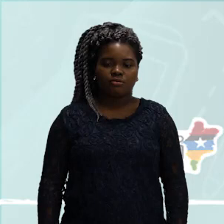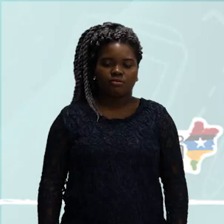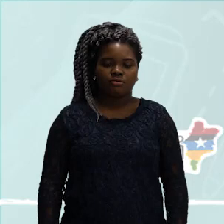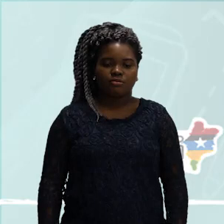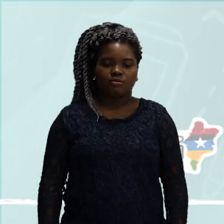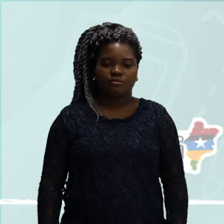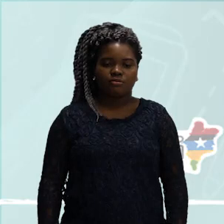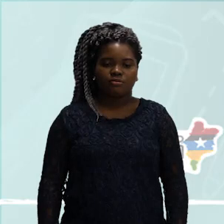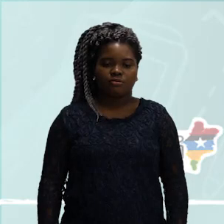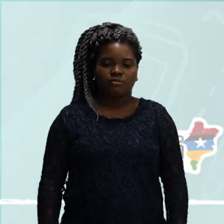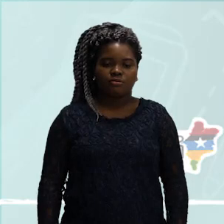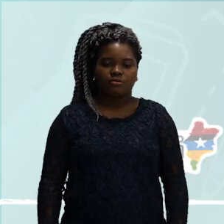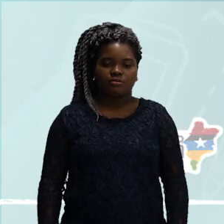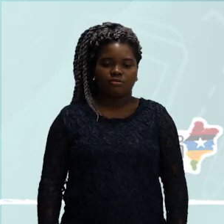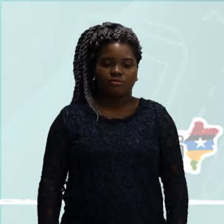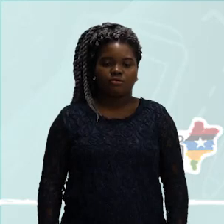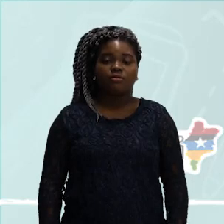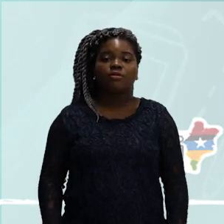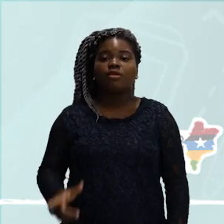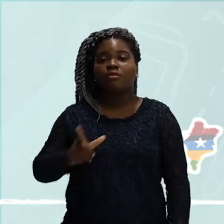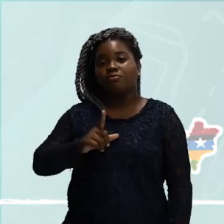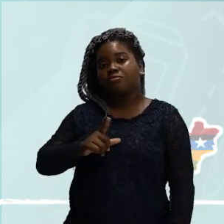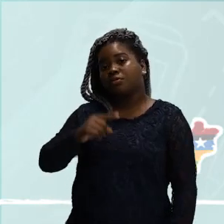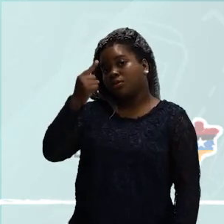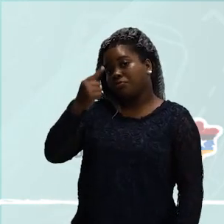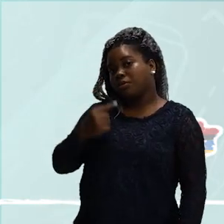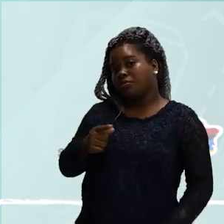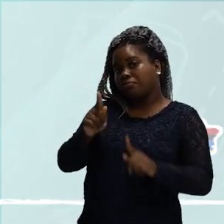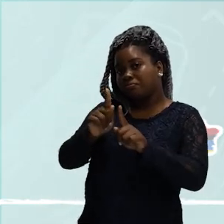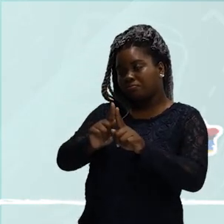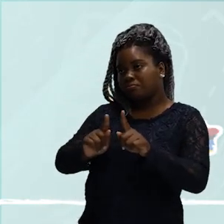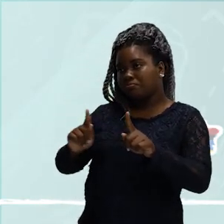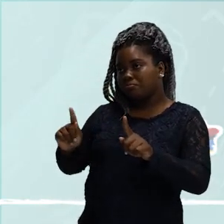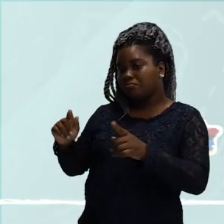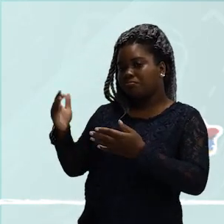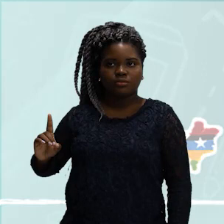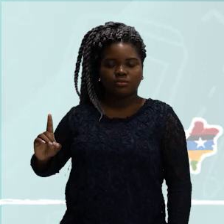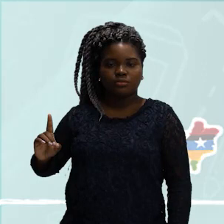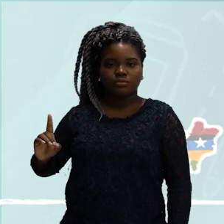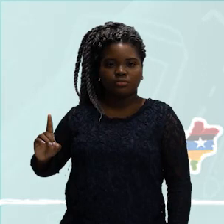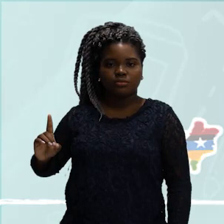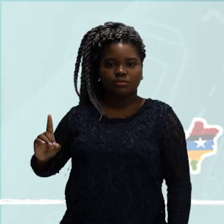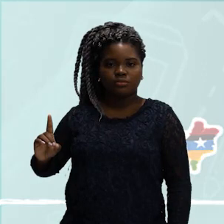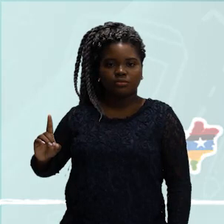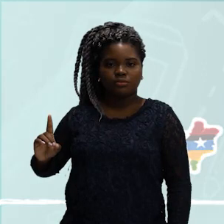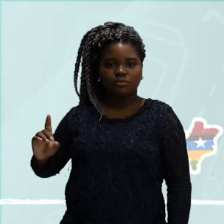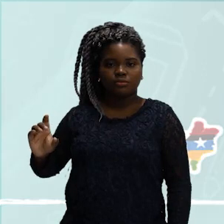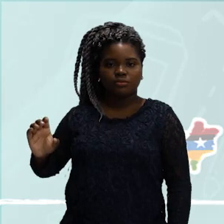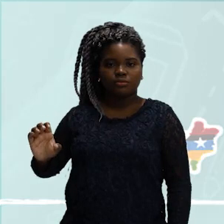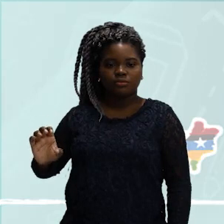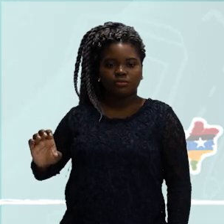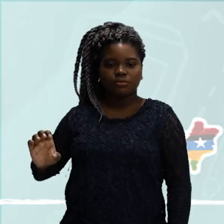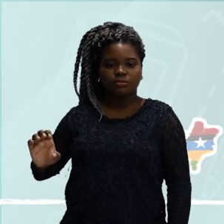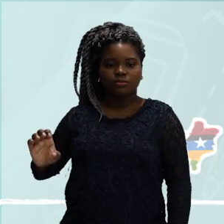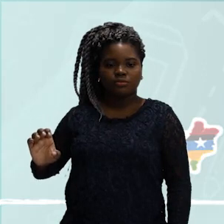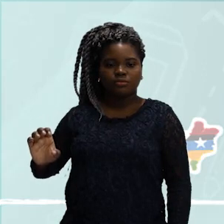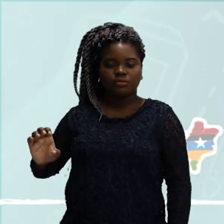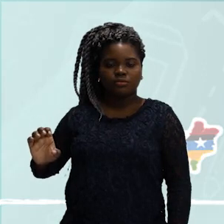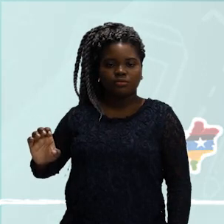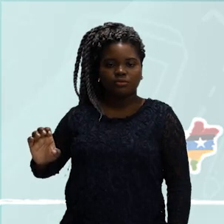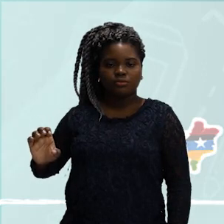de melhor entendimento que você represente esses dados aqui através de um gráfico. Porque no gráfico você